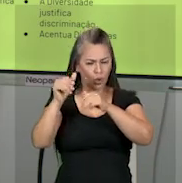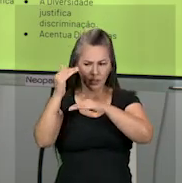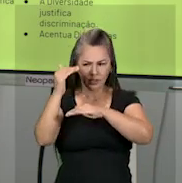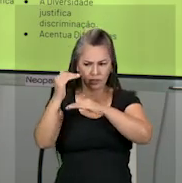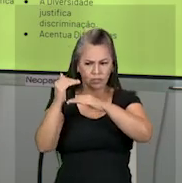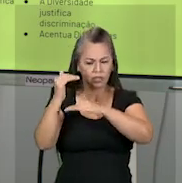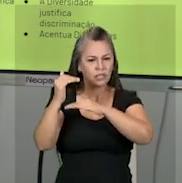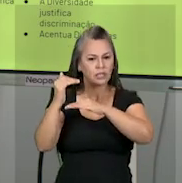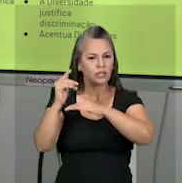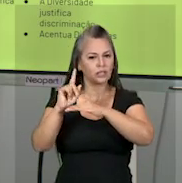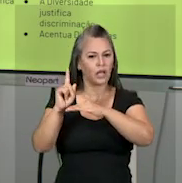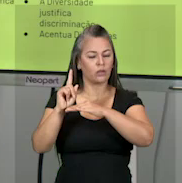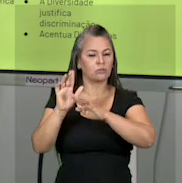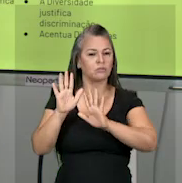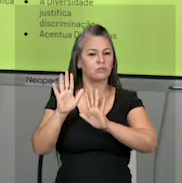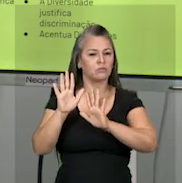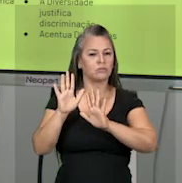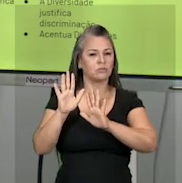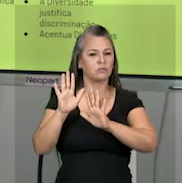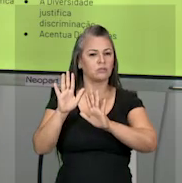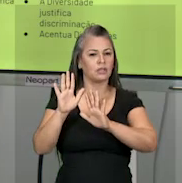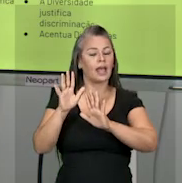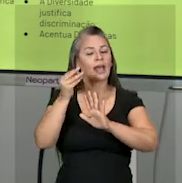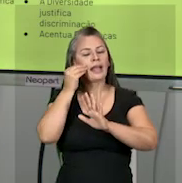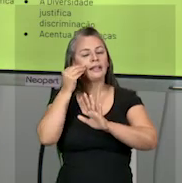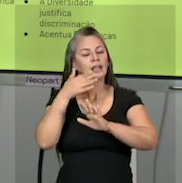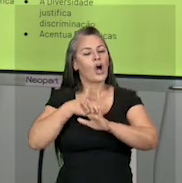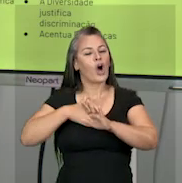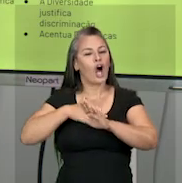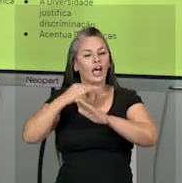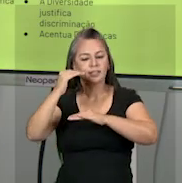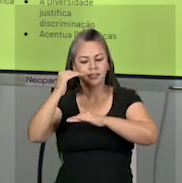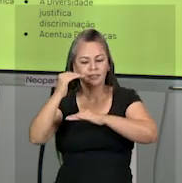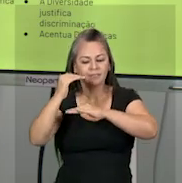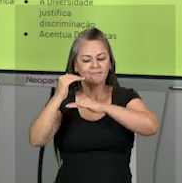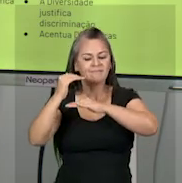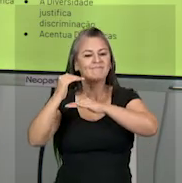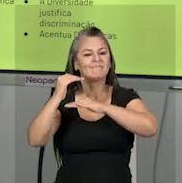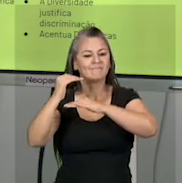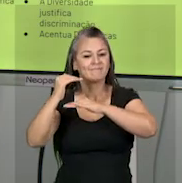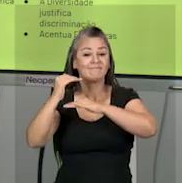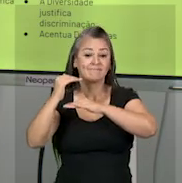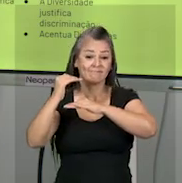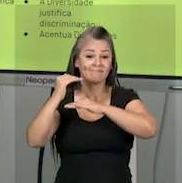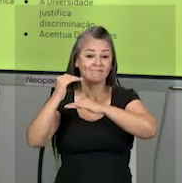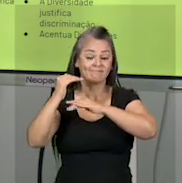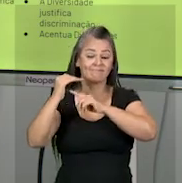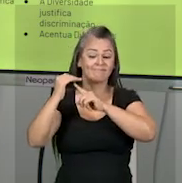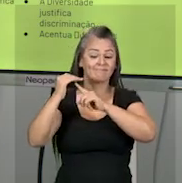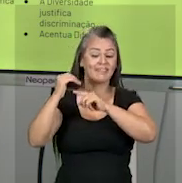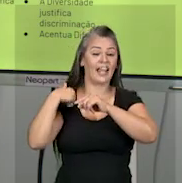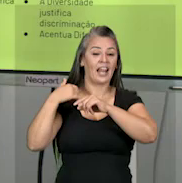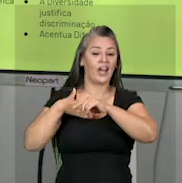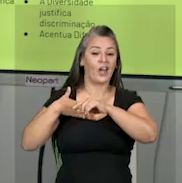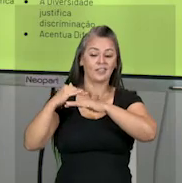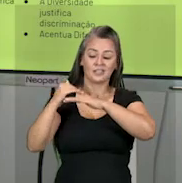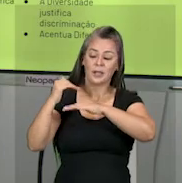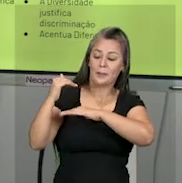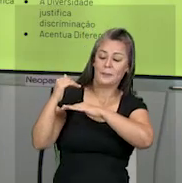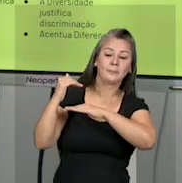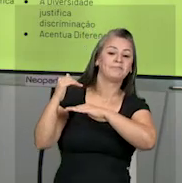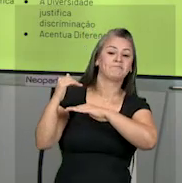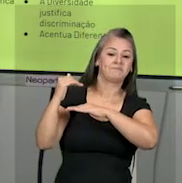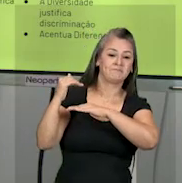as desigualdades e sempre conserva, mas é uma tendência, né? Então ela vai dar mais importância para o que separa os seres humanos,